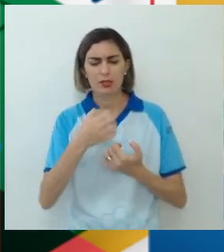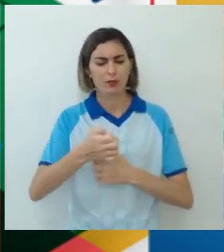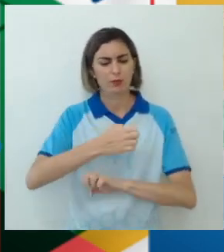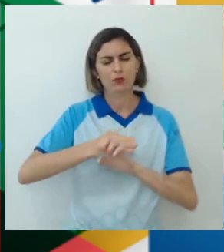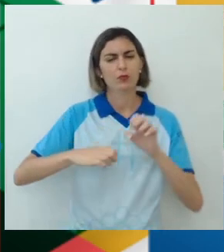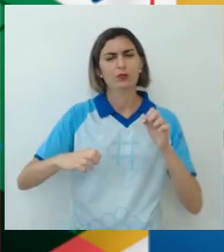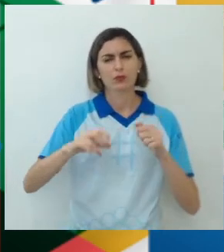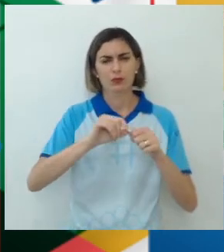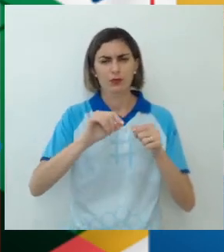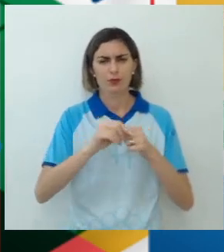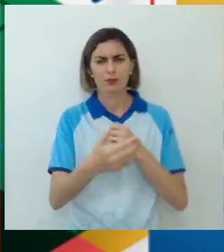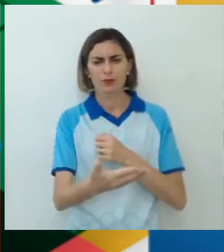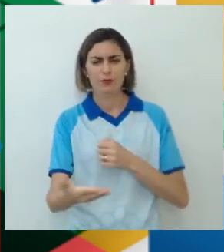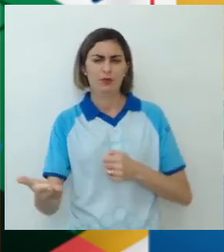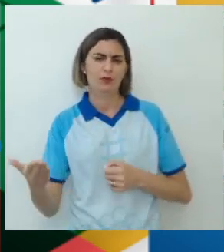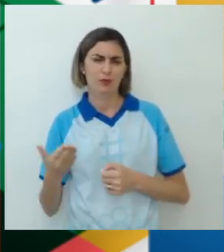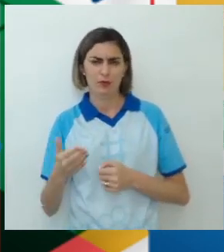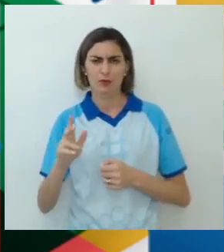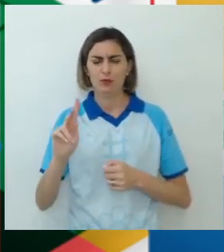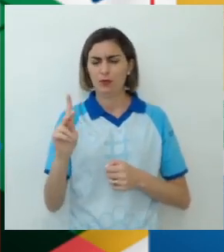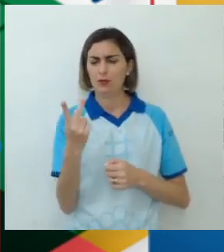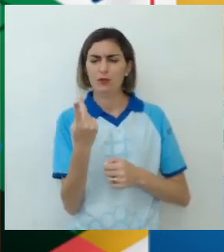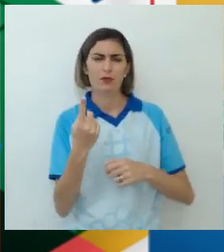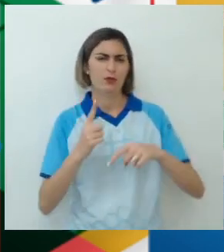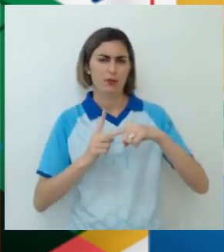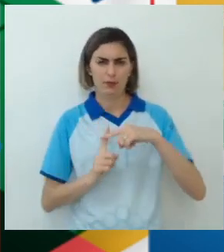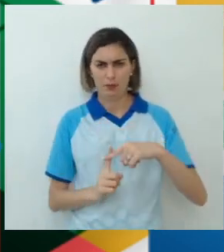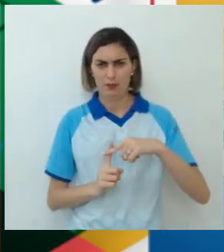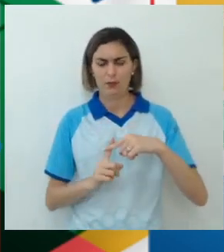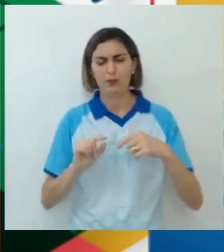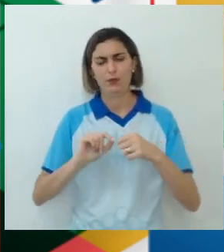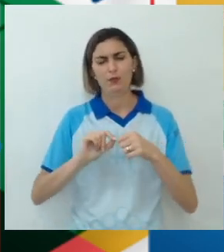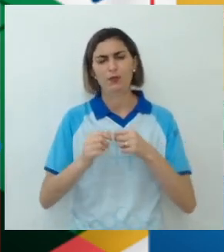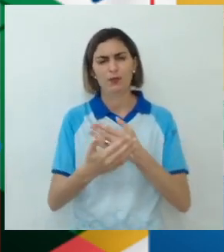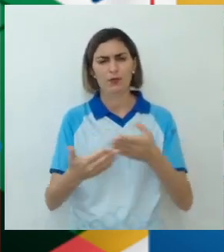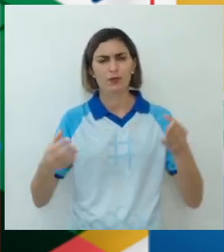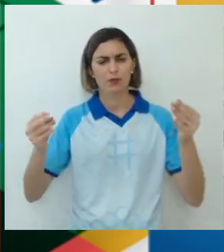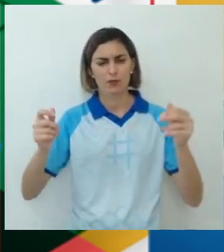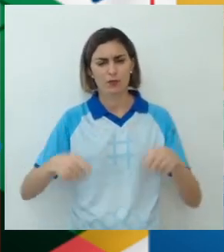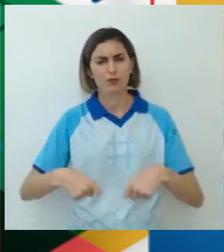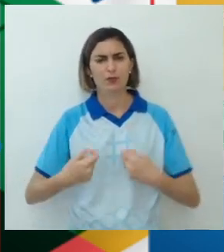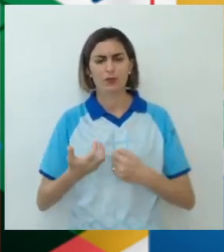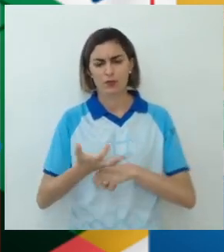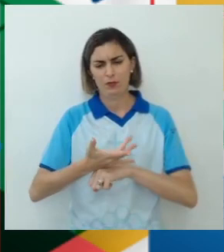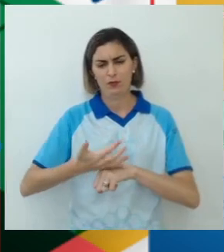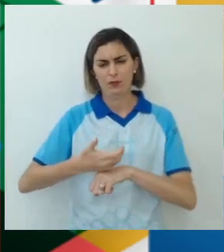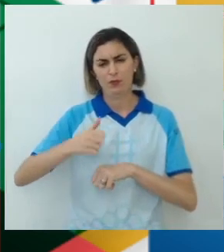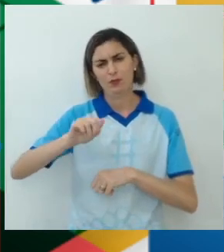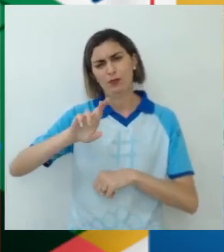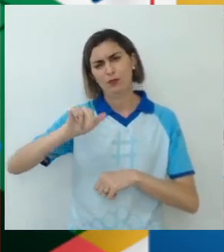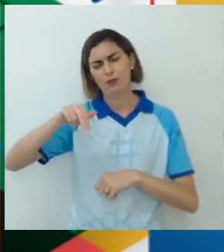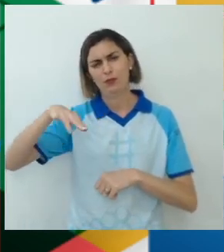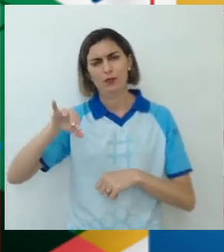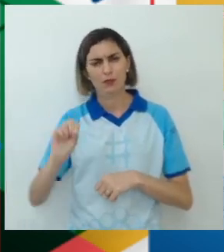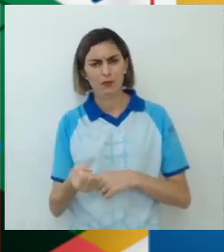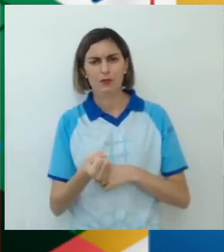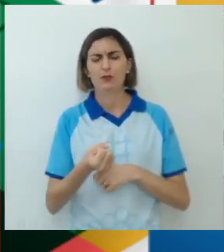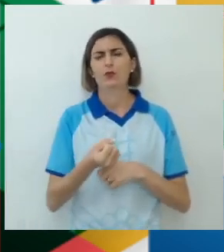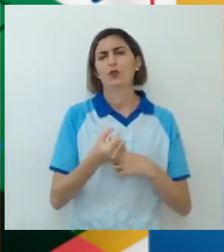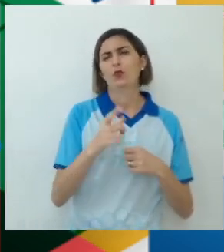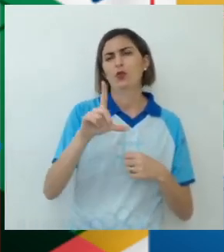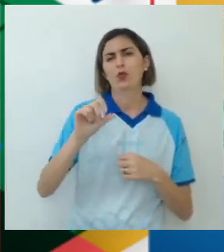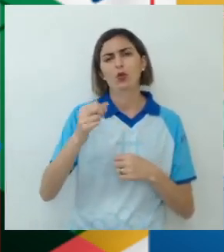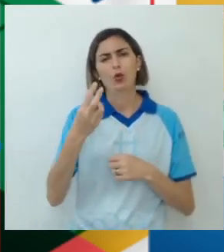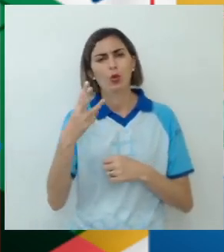seja, fazê-lo sair como H+. Isso faz com que ele possa ser um ácido de arrênios, um ácido de bronze de Lowry